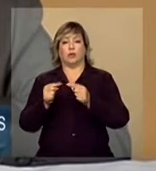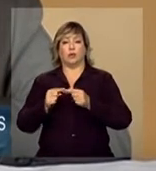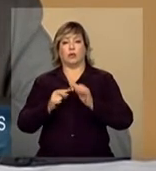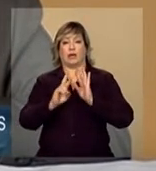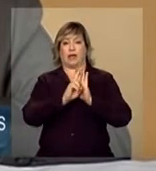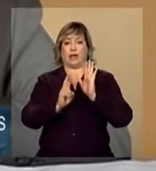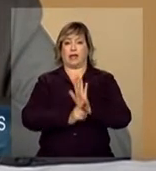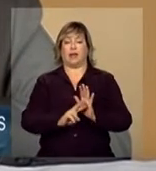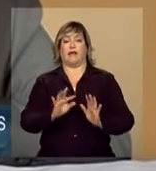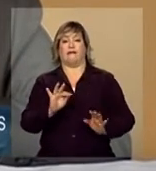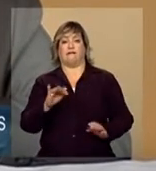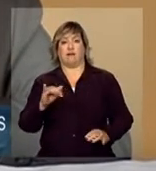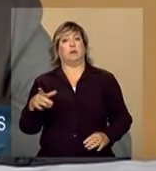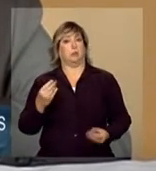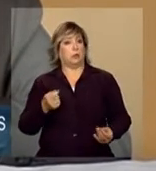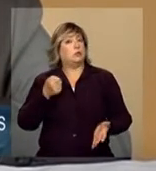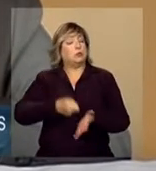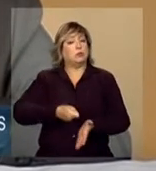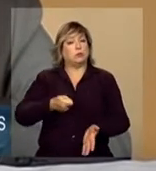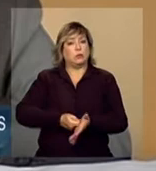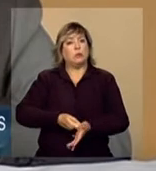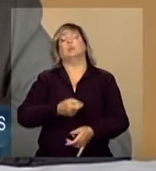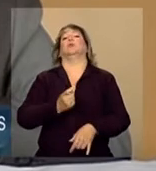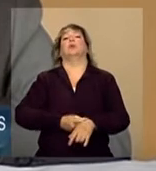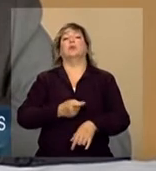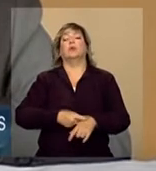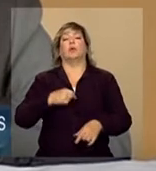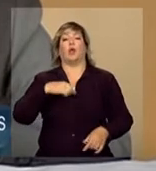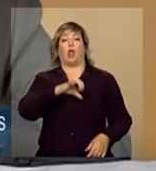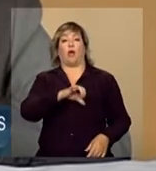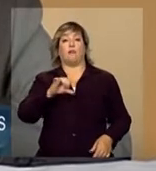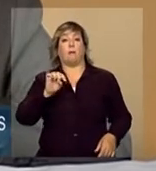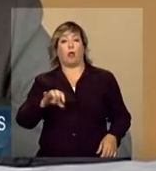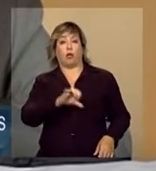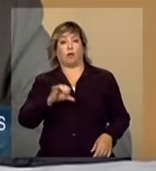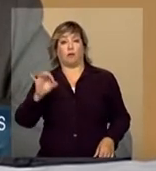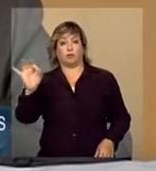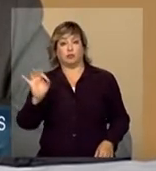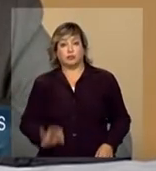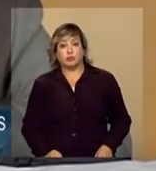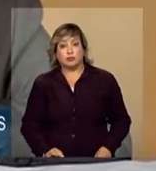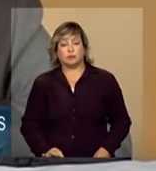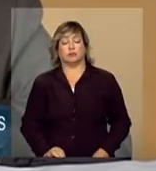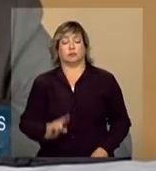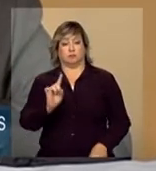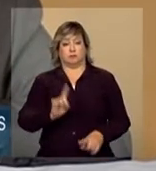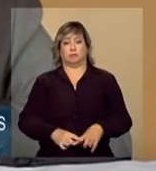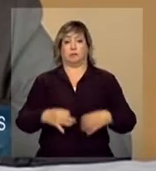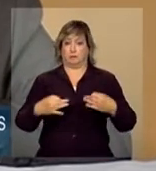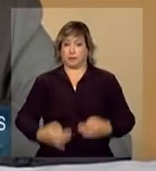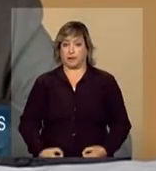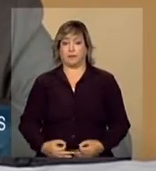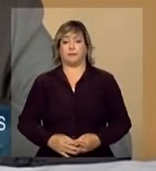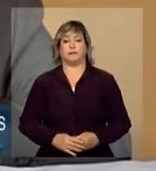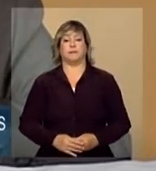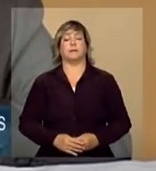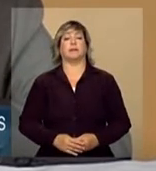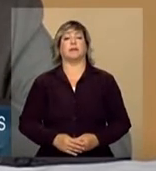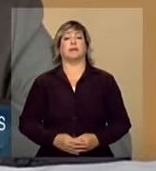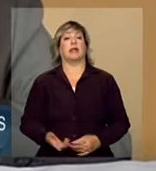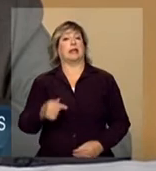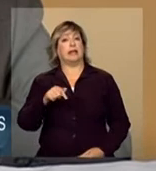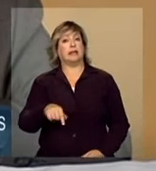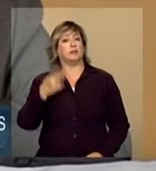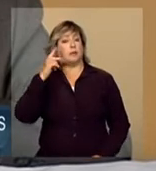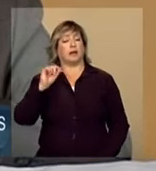que são extremamente rígidas, como ele falou, de 99,99% de disponibilidade. E isso,